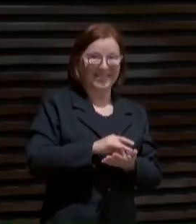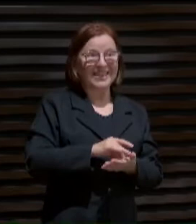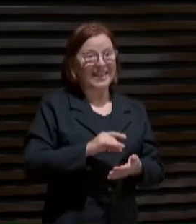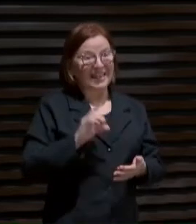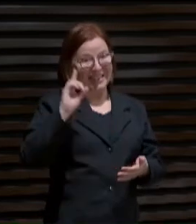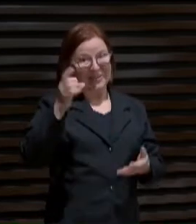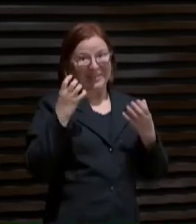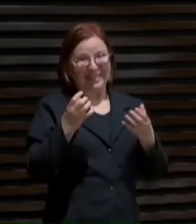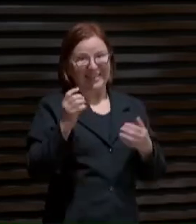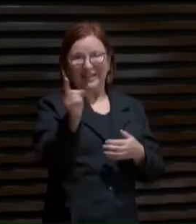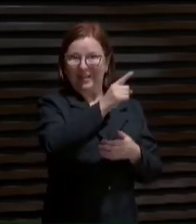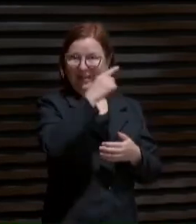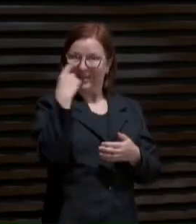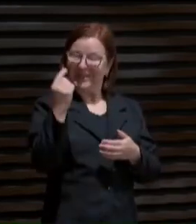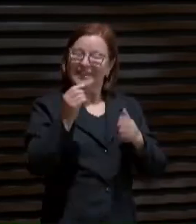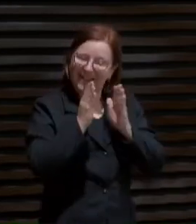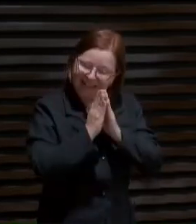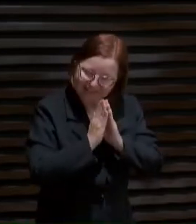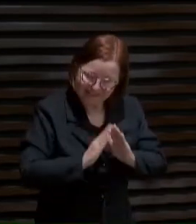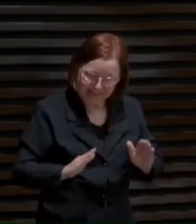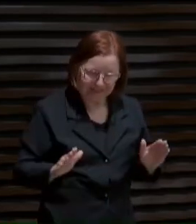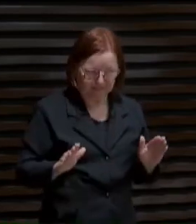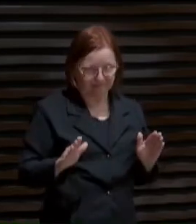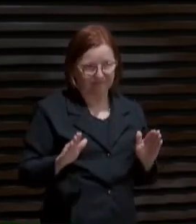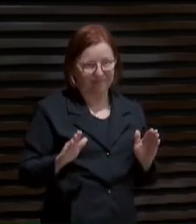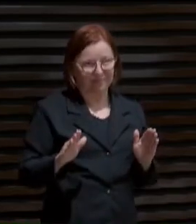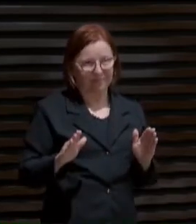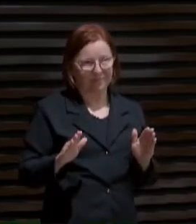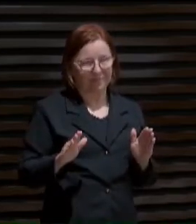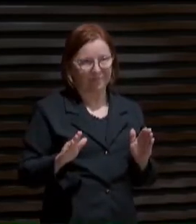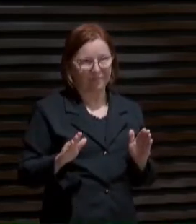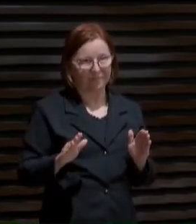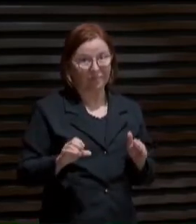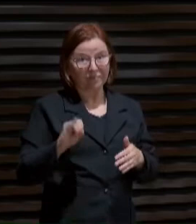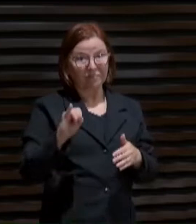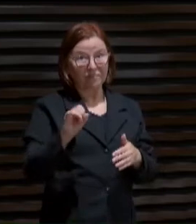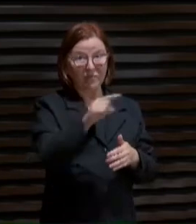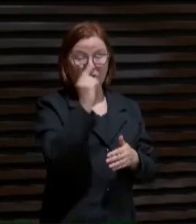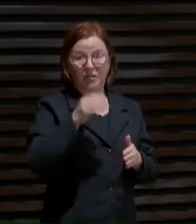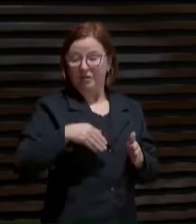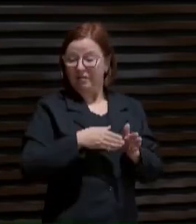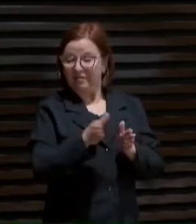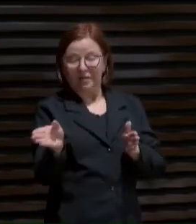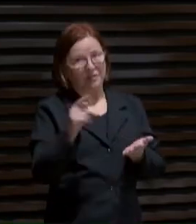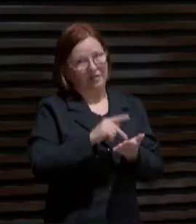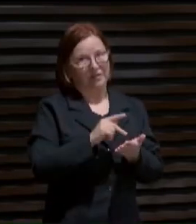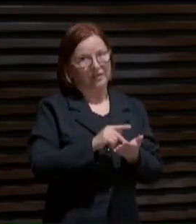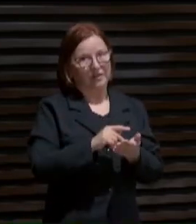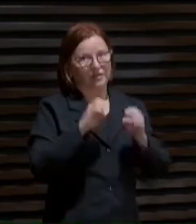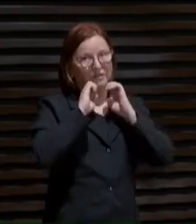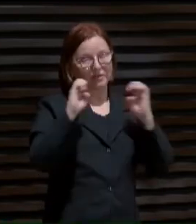como Adoradores e a nossa atitude para com ele se nós dois desviamos da Verdade do Evangelho